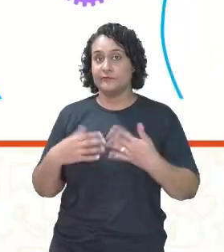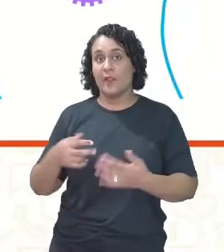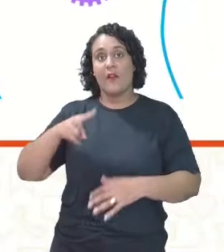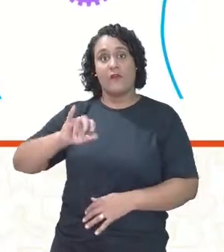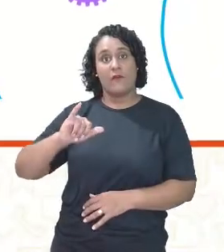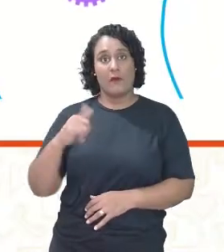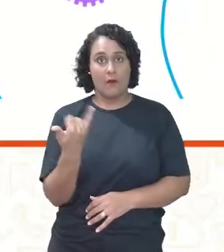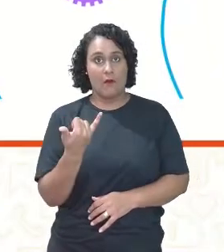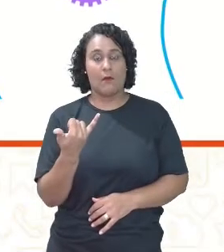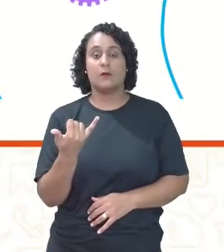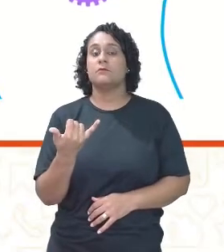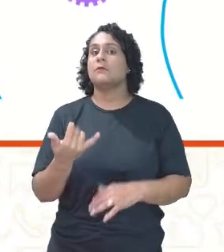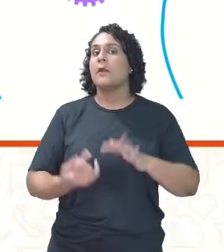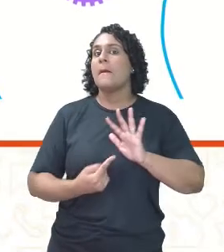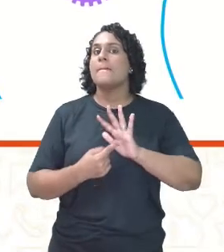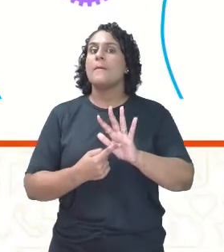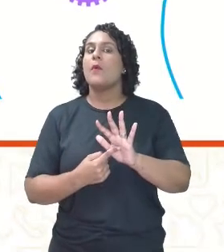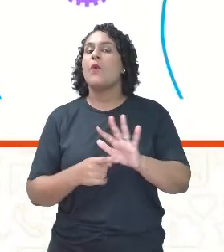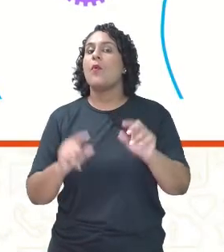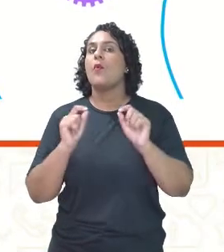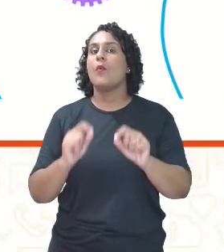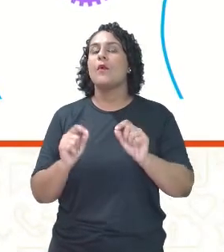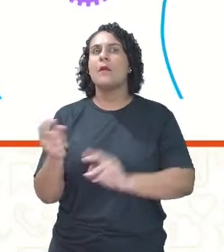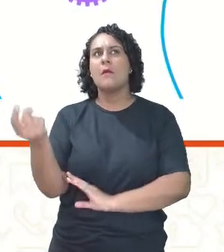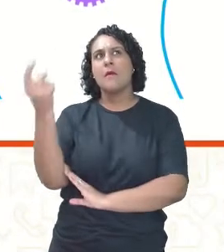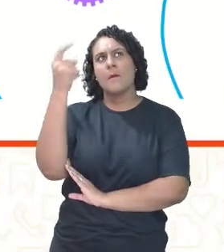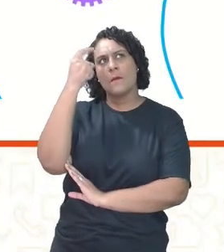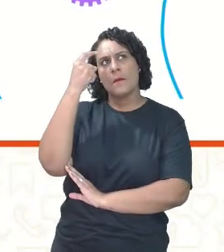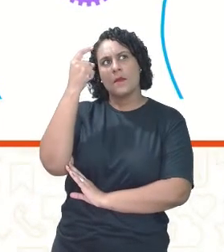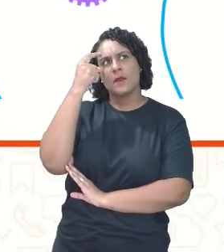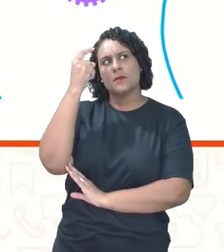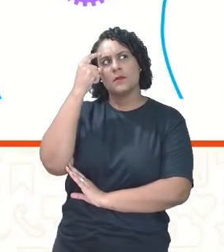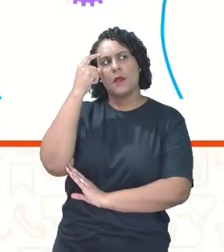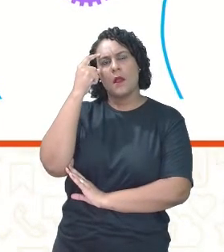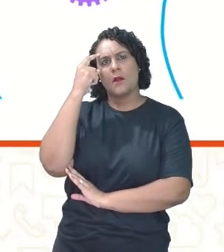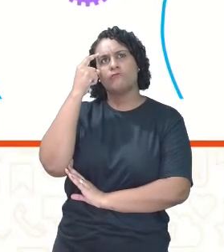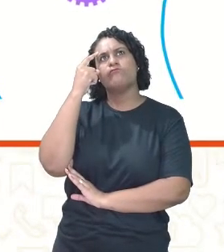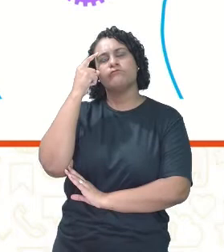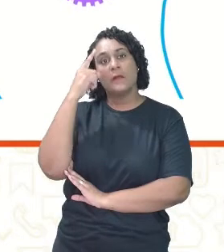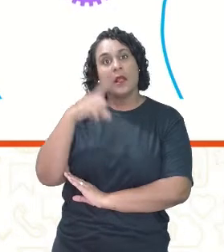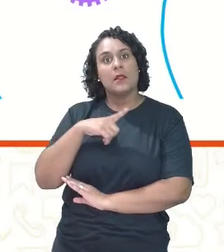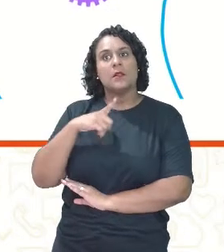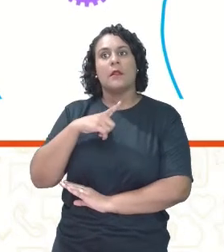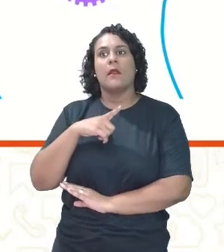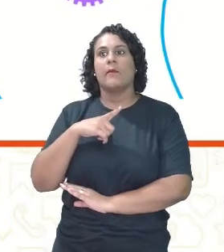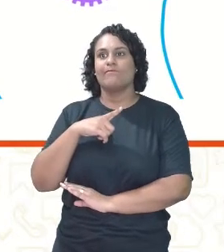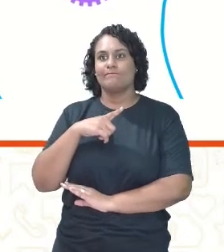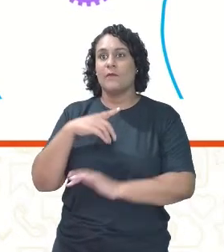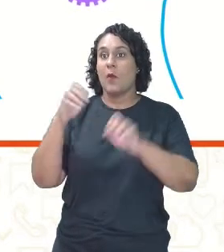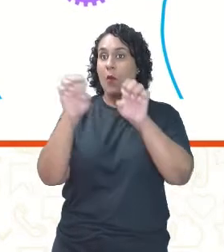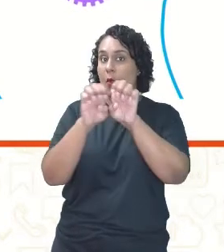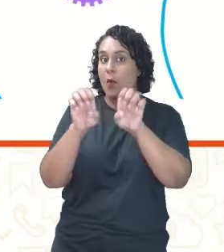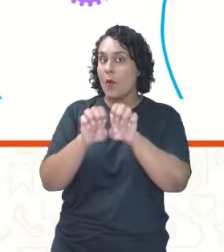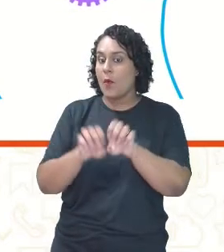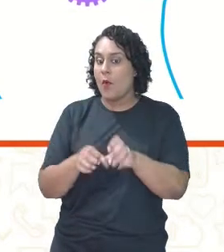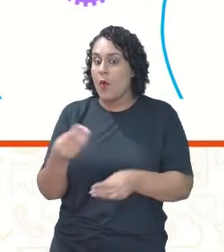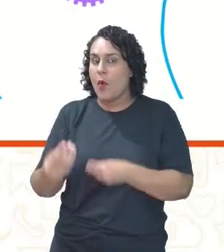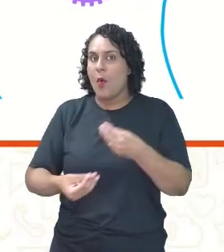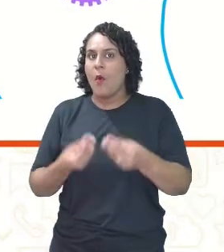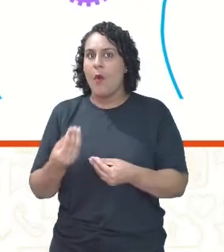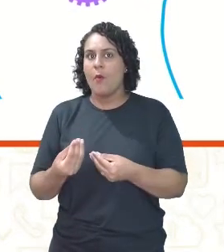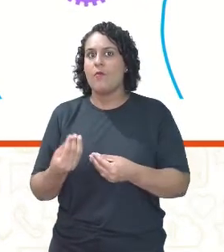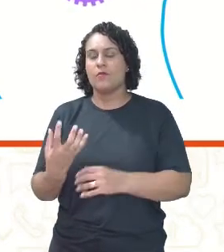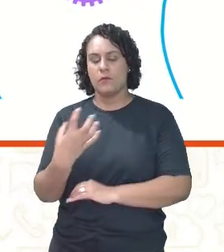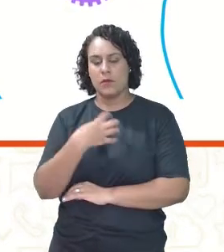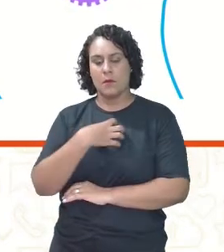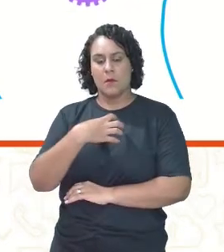Então, Vygotsky, ele traz para a gente que o pensamento, ele nasce, ele se configura, ele se estrutura, né, a partir das